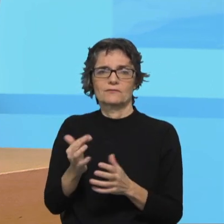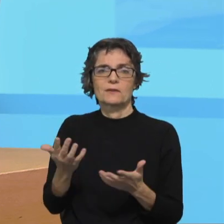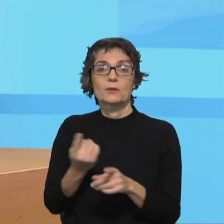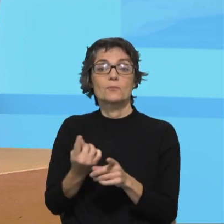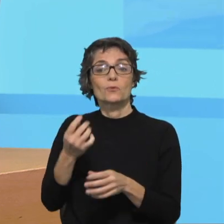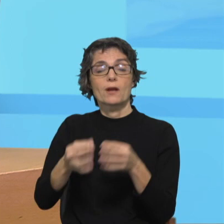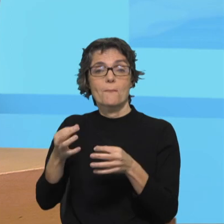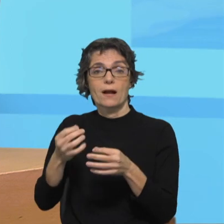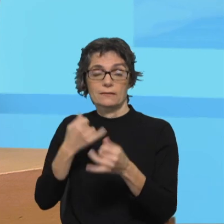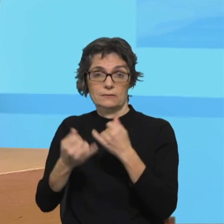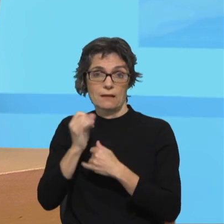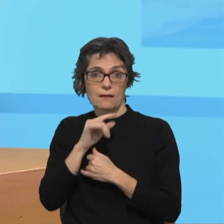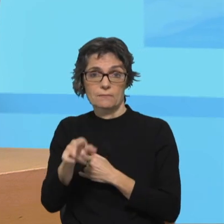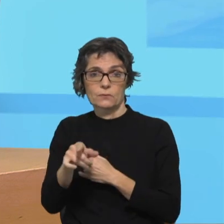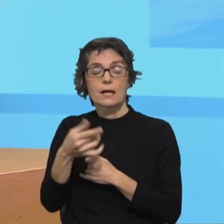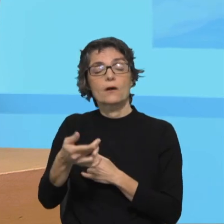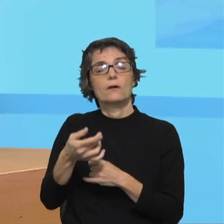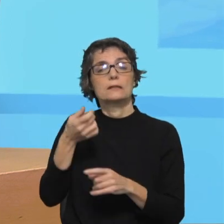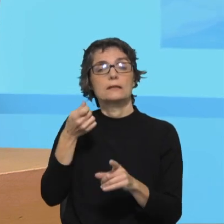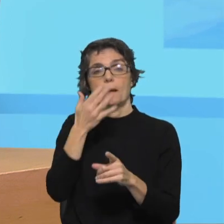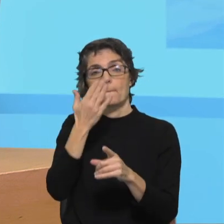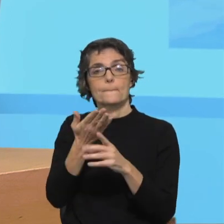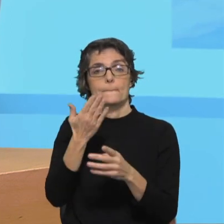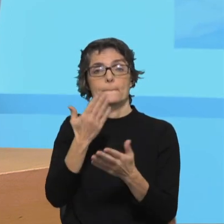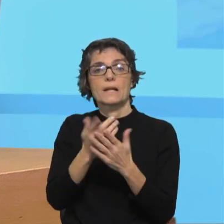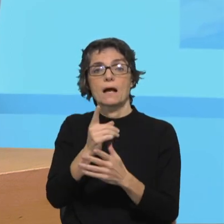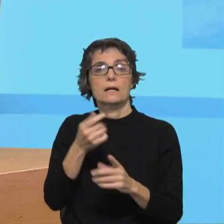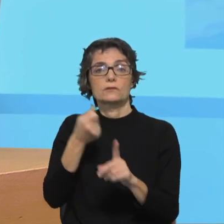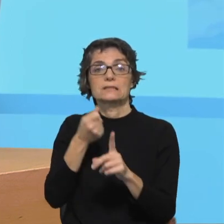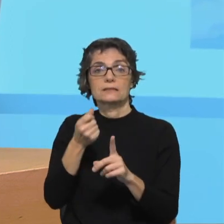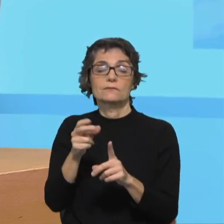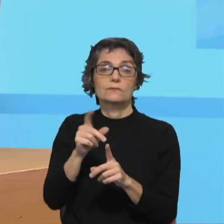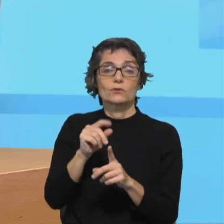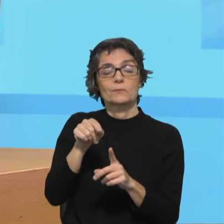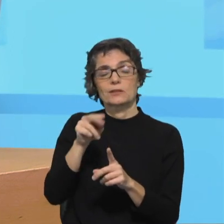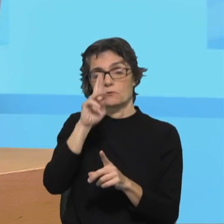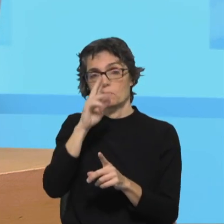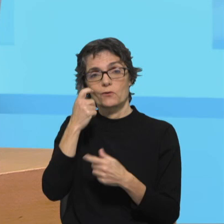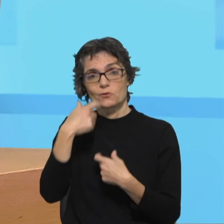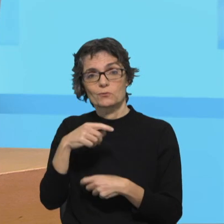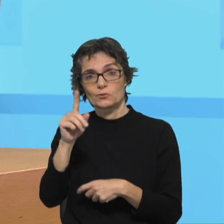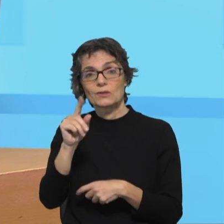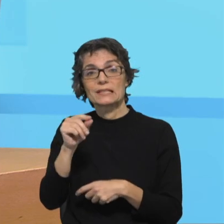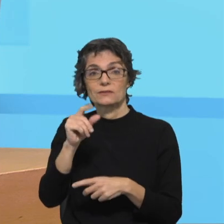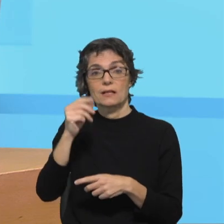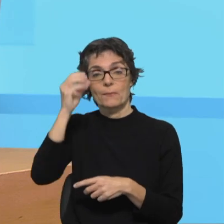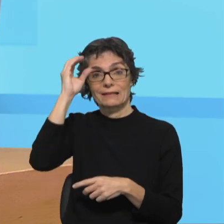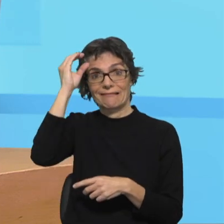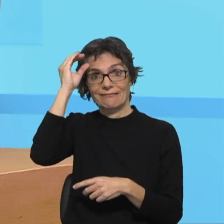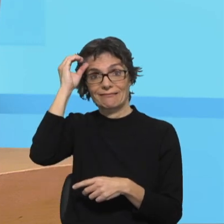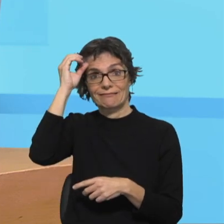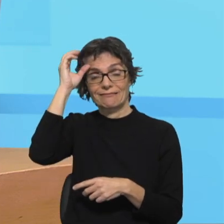podem substituí-los. O desafio que agora a ser presente é que não são esforços físicos, são também tarefas intelectuais